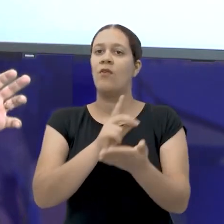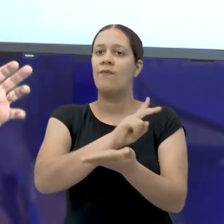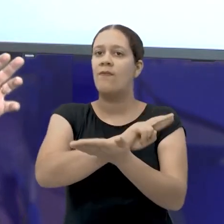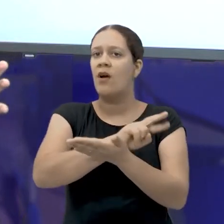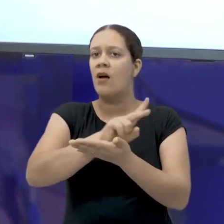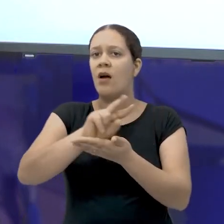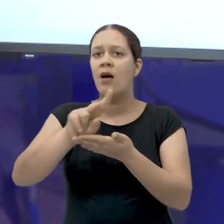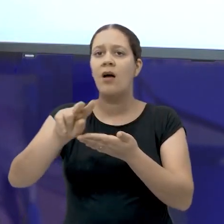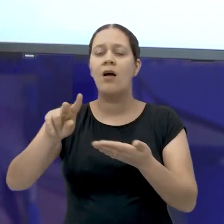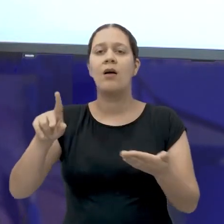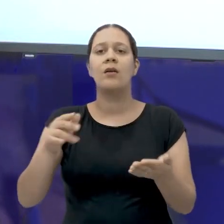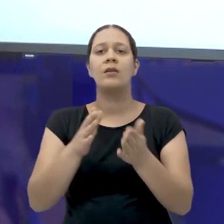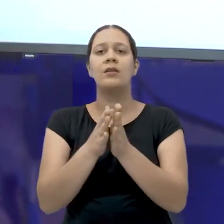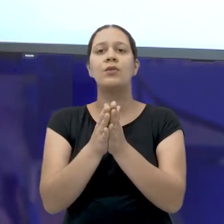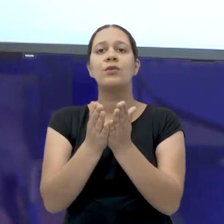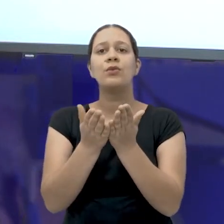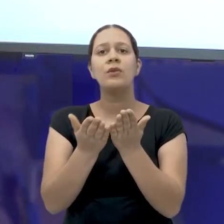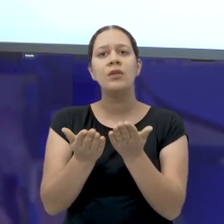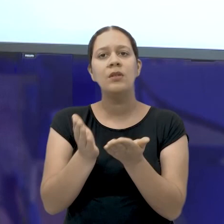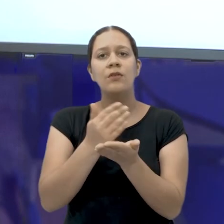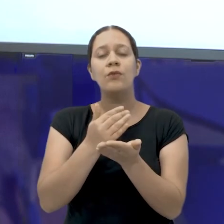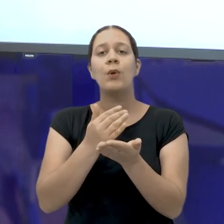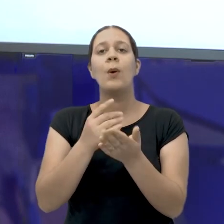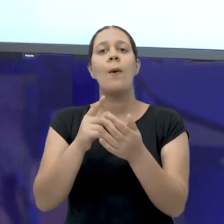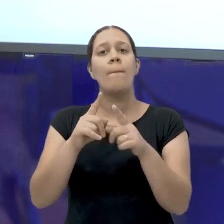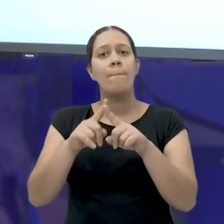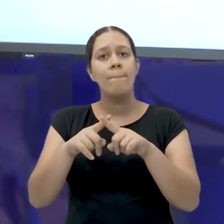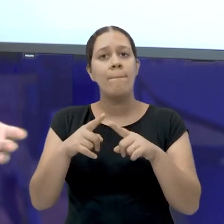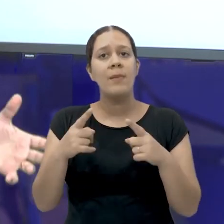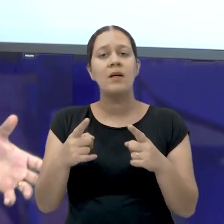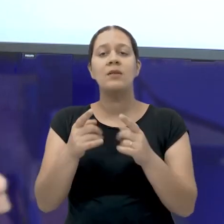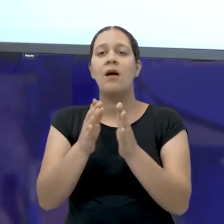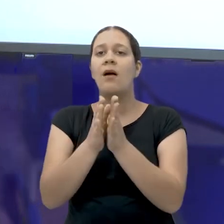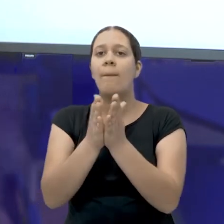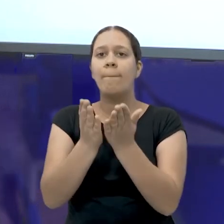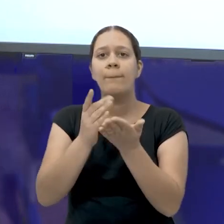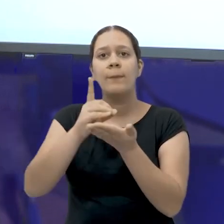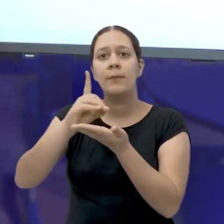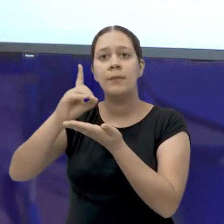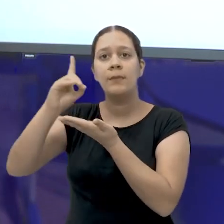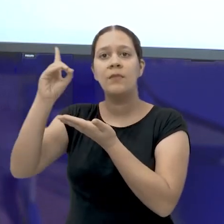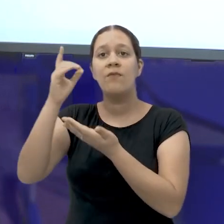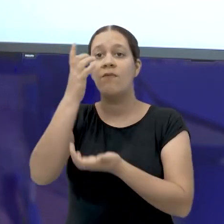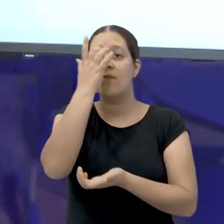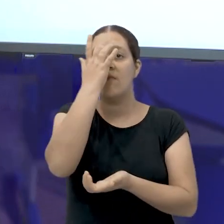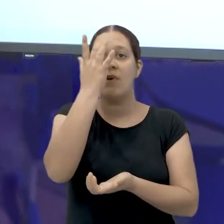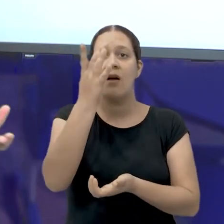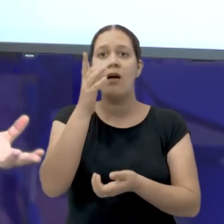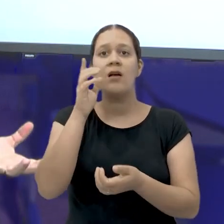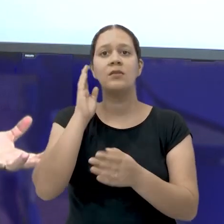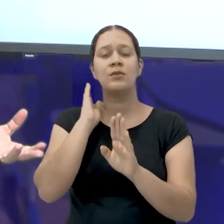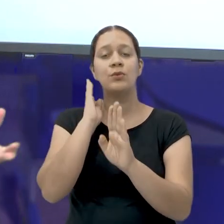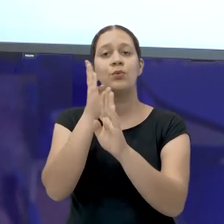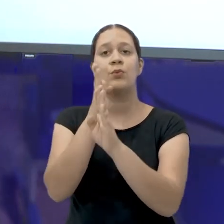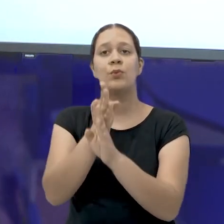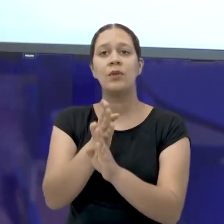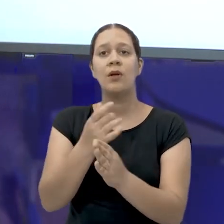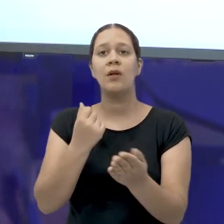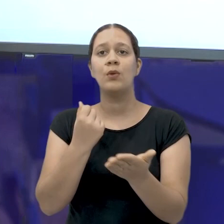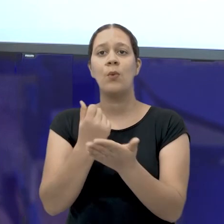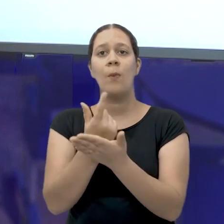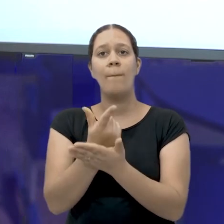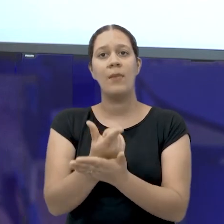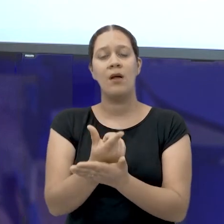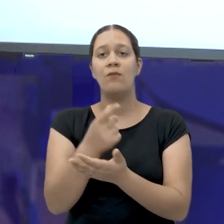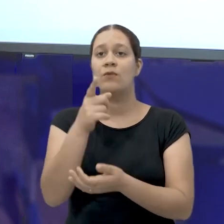diversos outros. Mas estou me referindo à Bíblia. A Bíblia é fácil de ser encontrada, é fácil de ser comprada. Se você